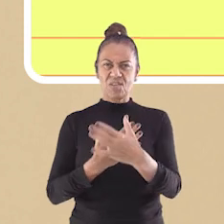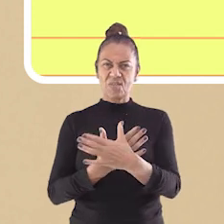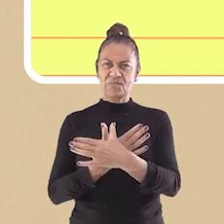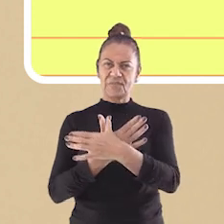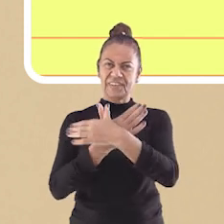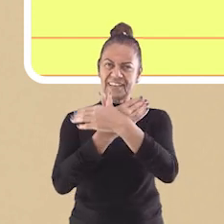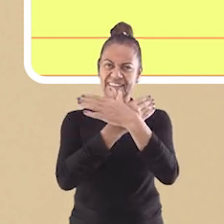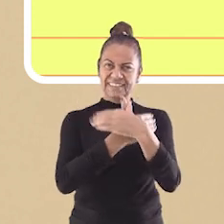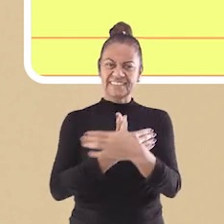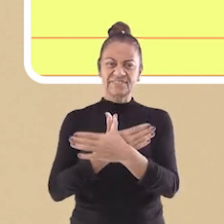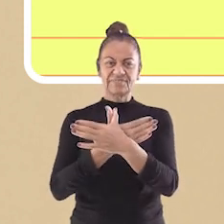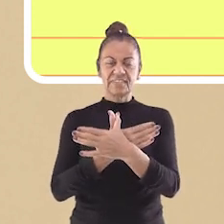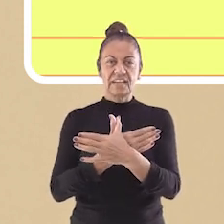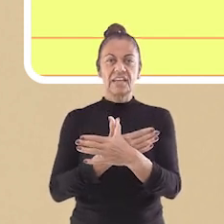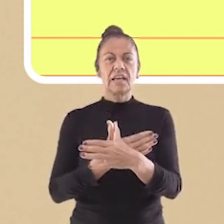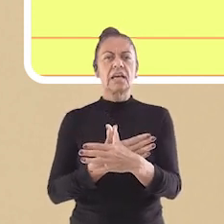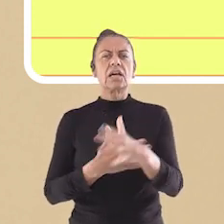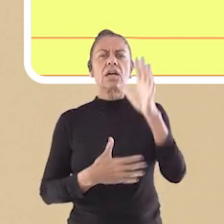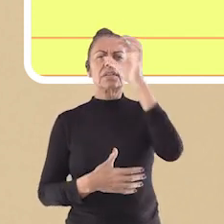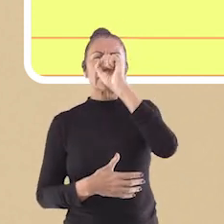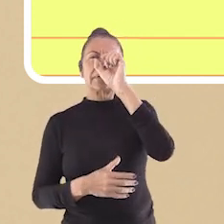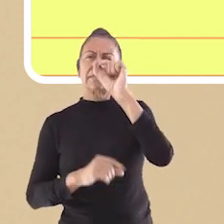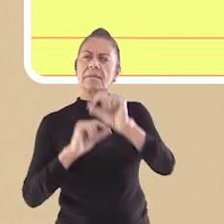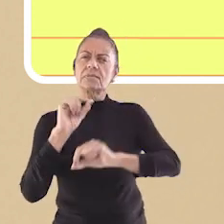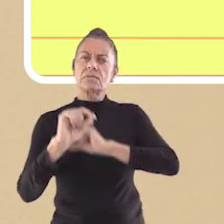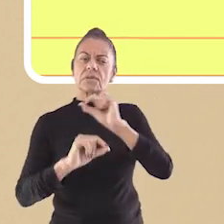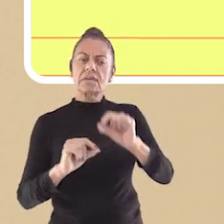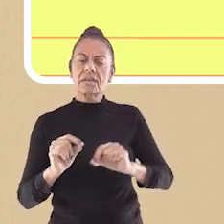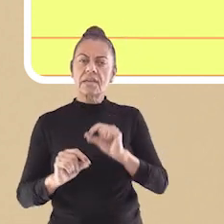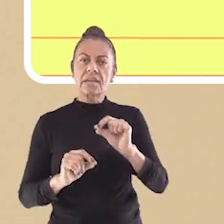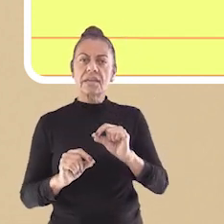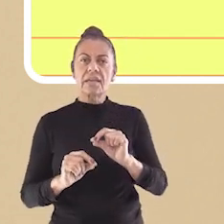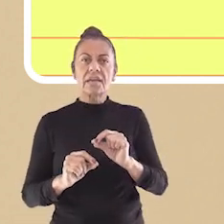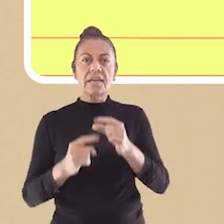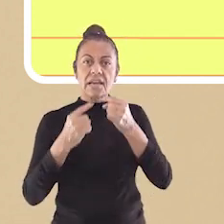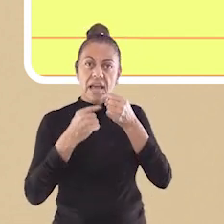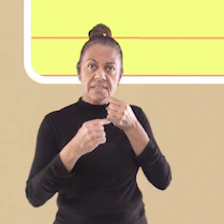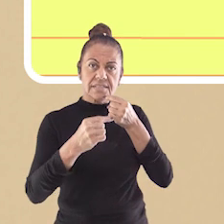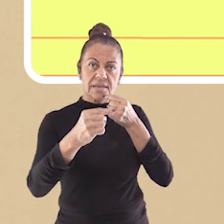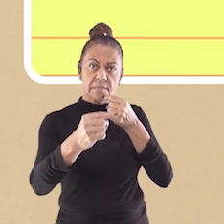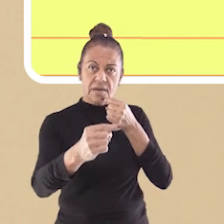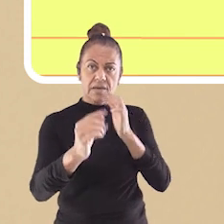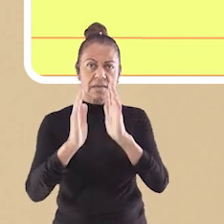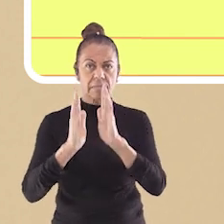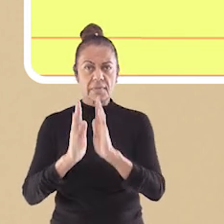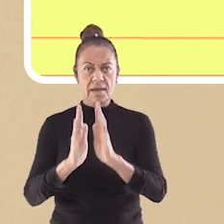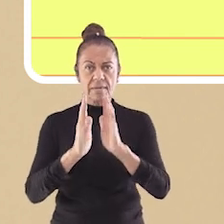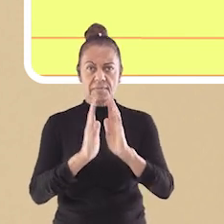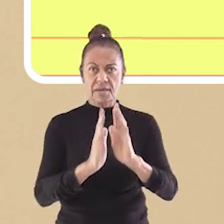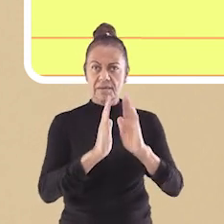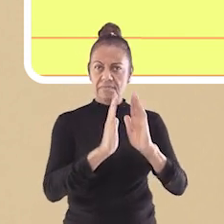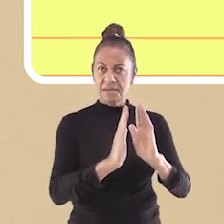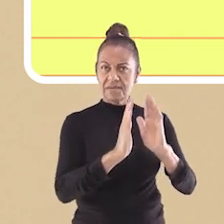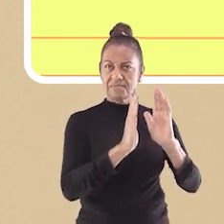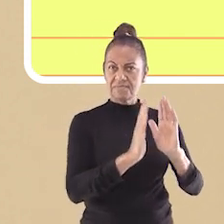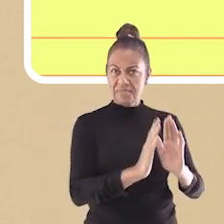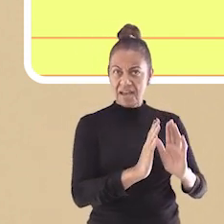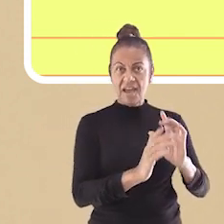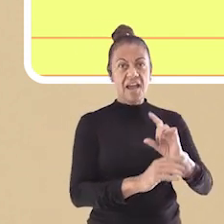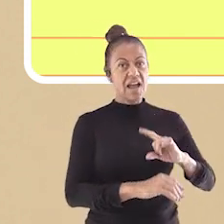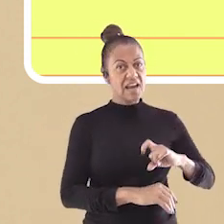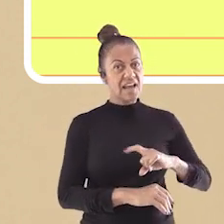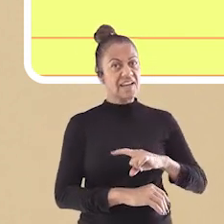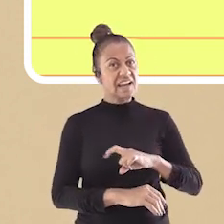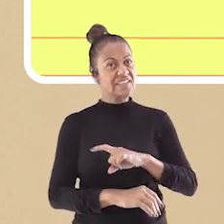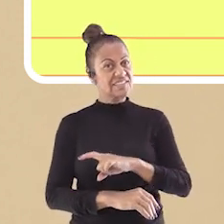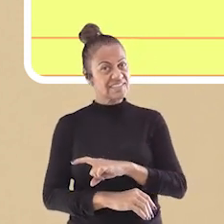que a lagartinha realizou suas ações nos dias da semana. Ela nasceu no domingo, na segunda